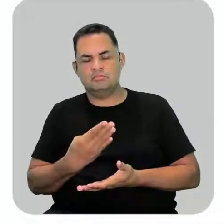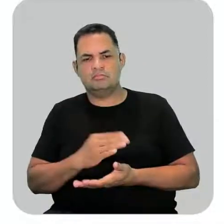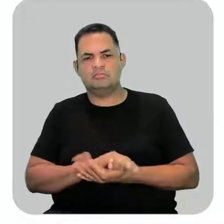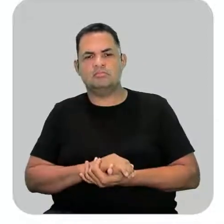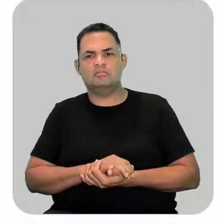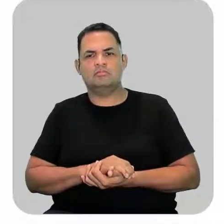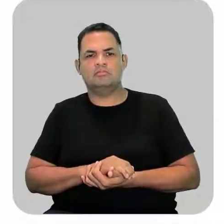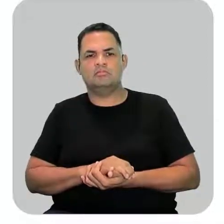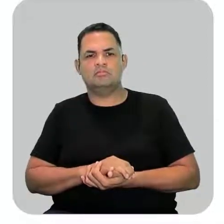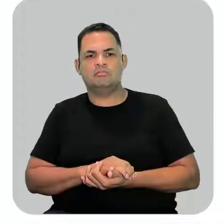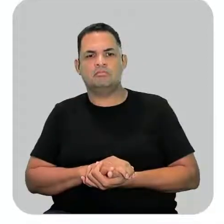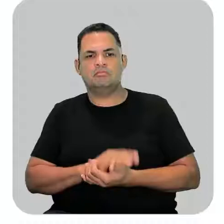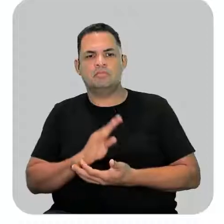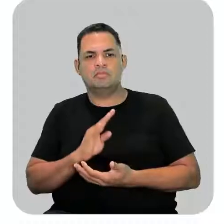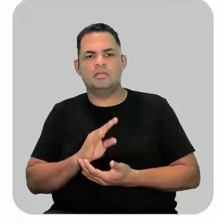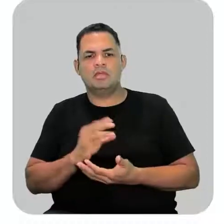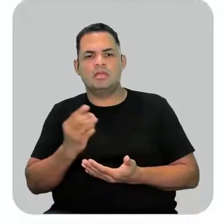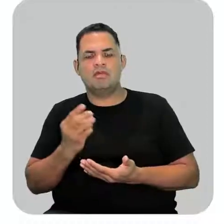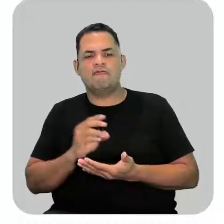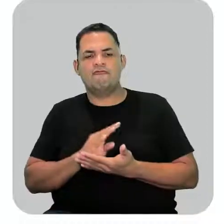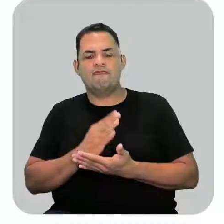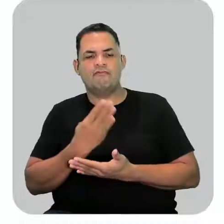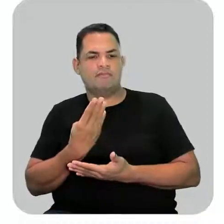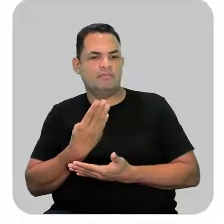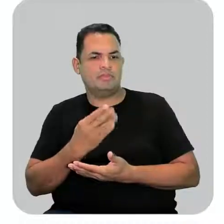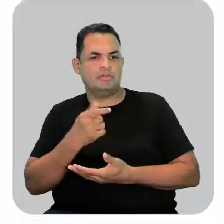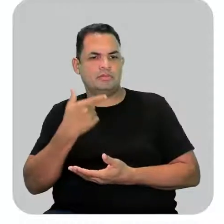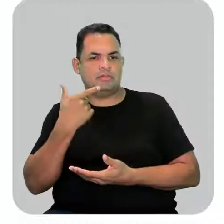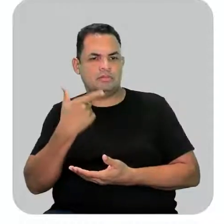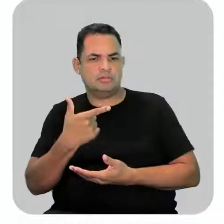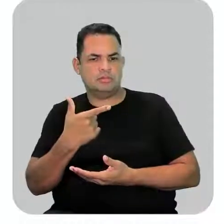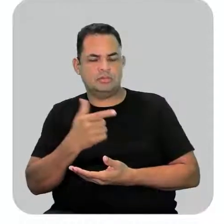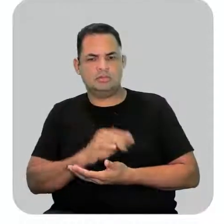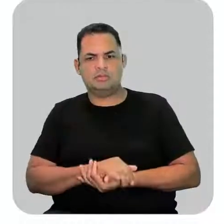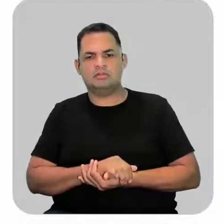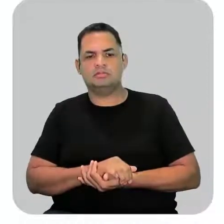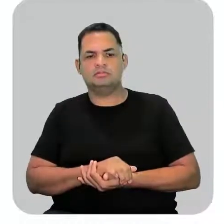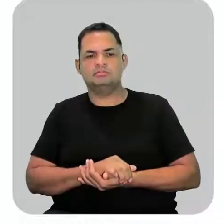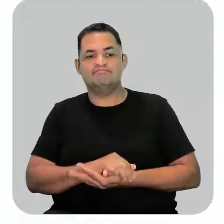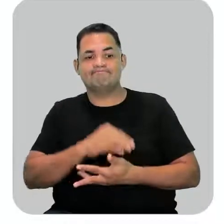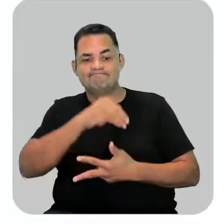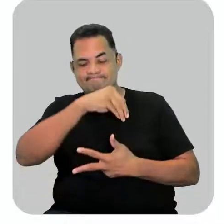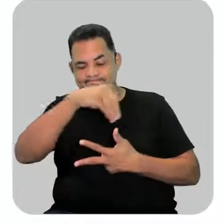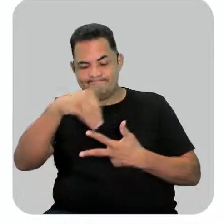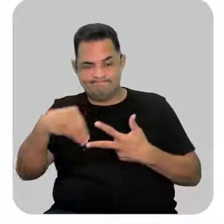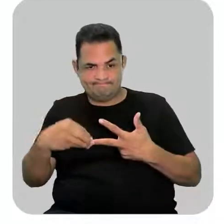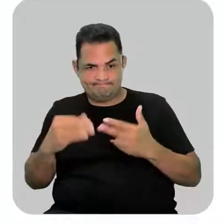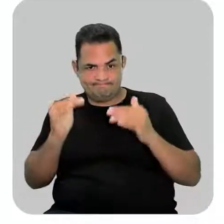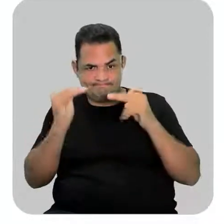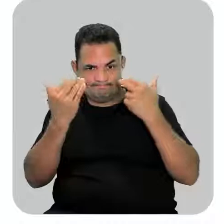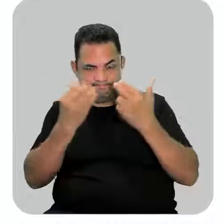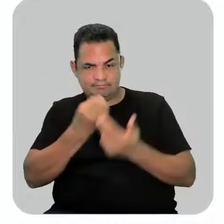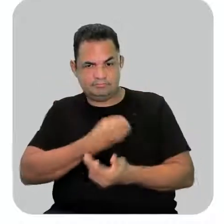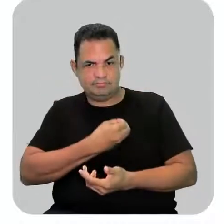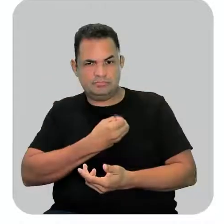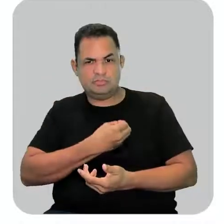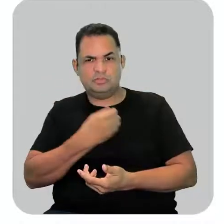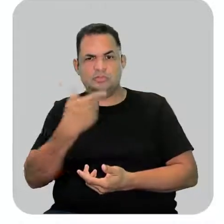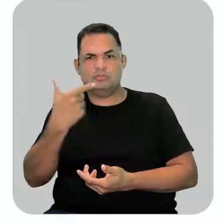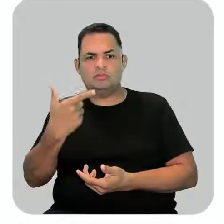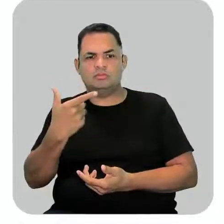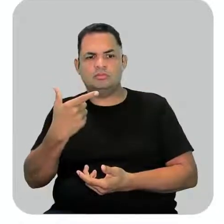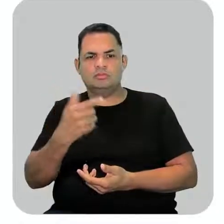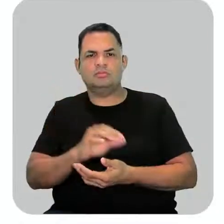4, ficando como falsa somente a afirmativa 2. Se liga no Enem, questão número